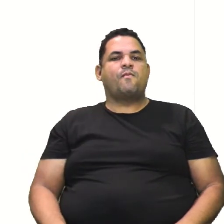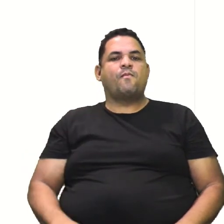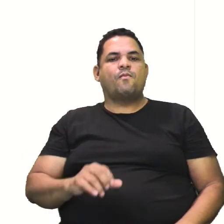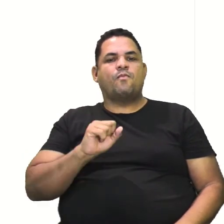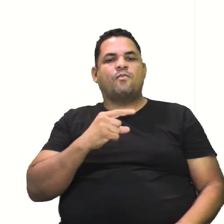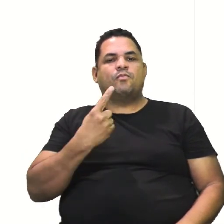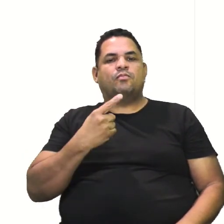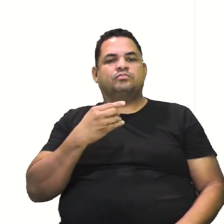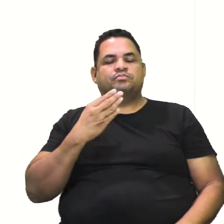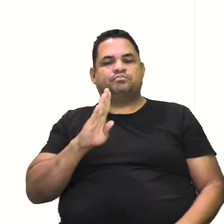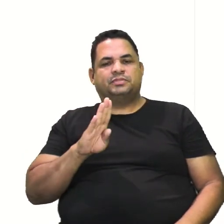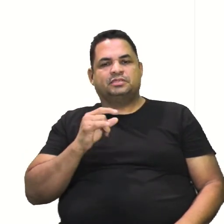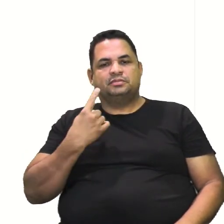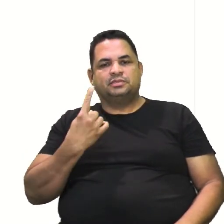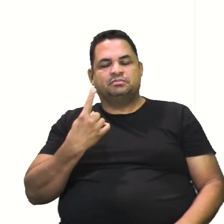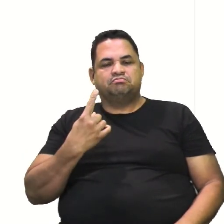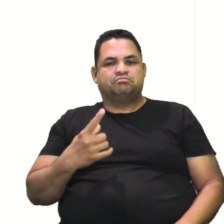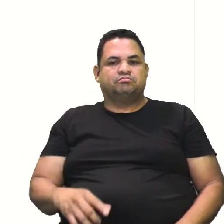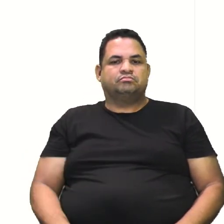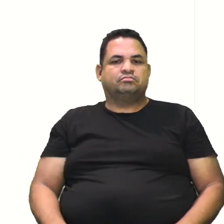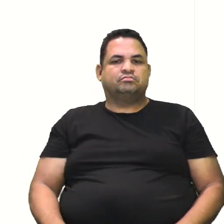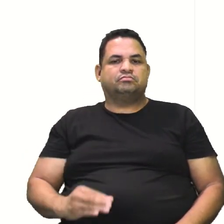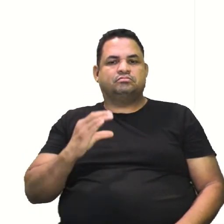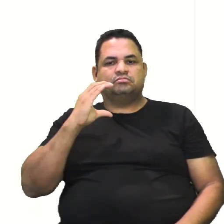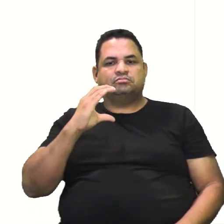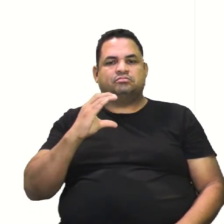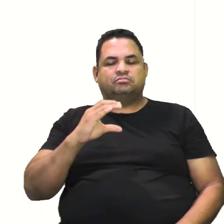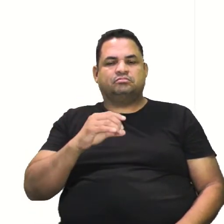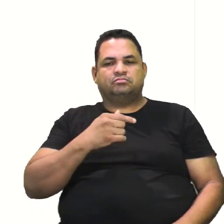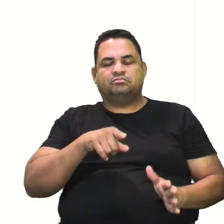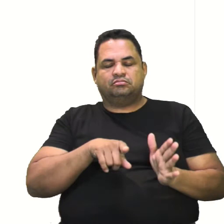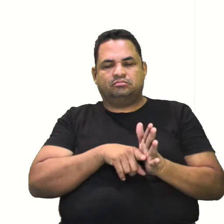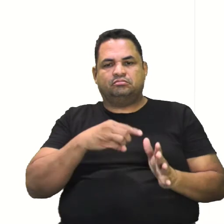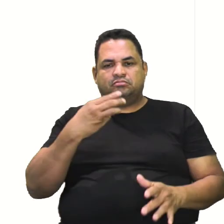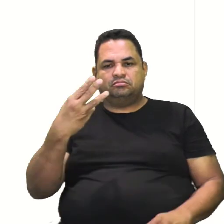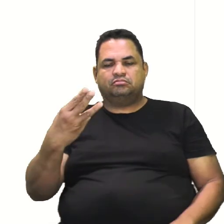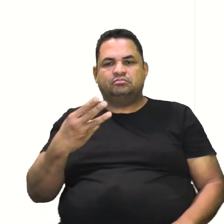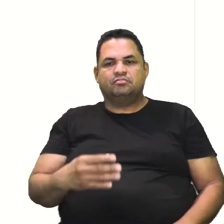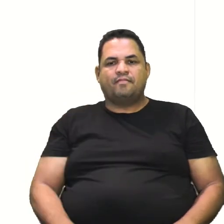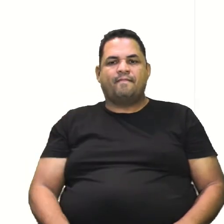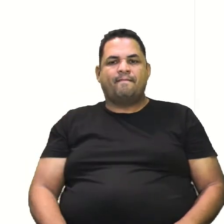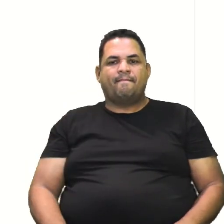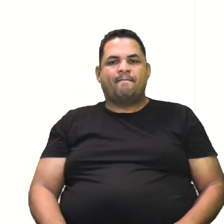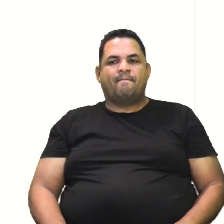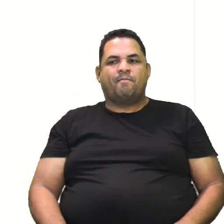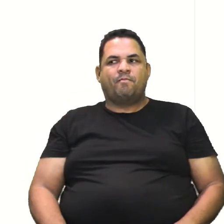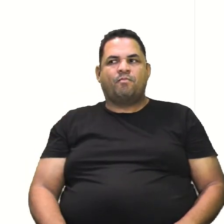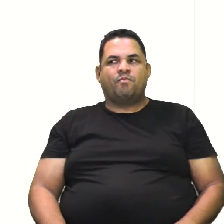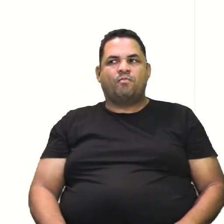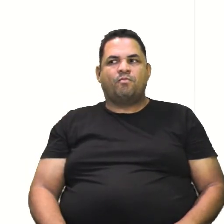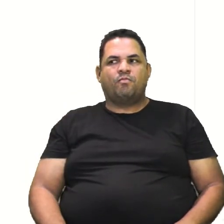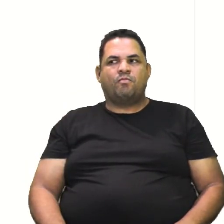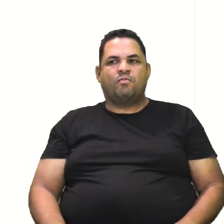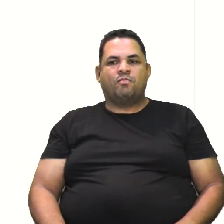O A é 1. O B também é 1. O B também é 1. E o C é menos 3. E o C é menos 3.